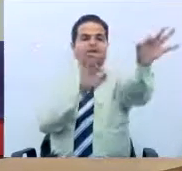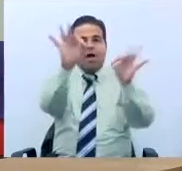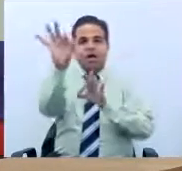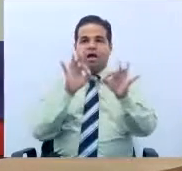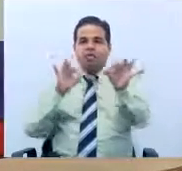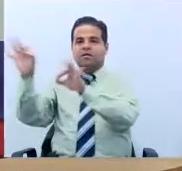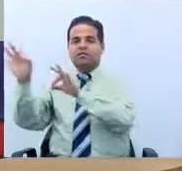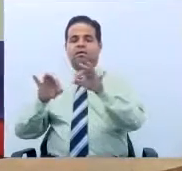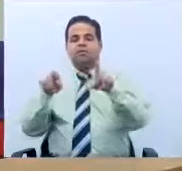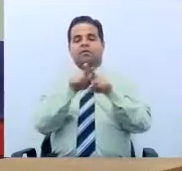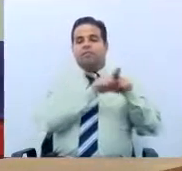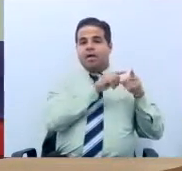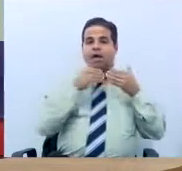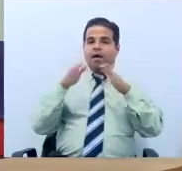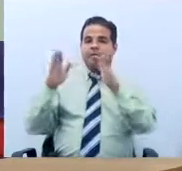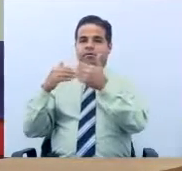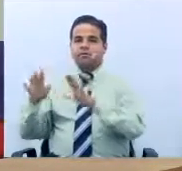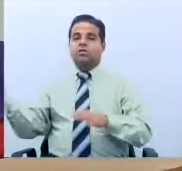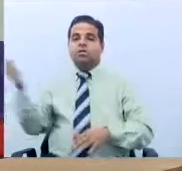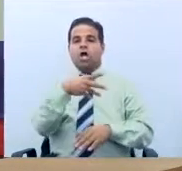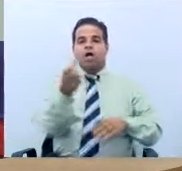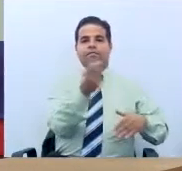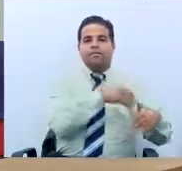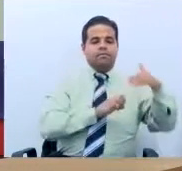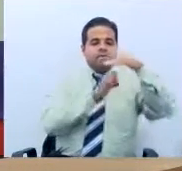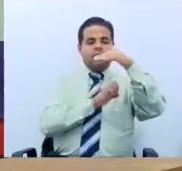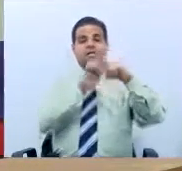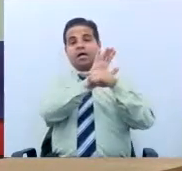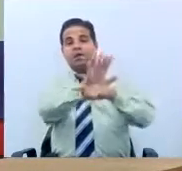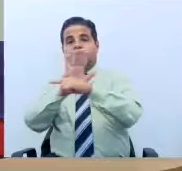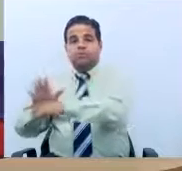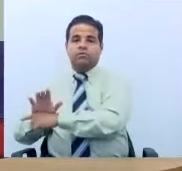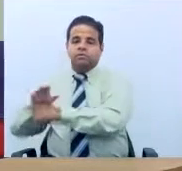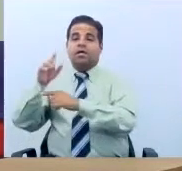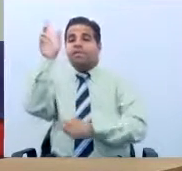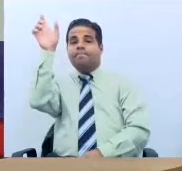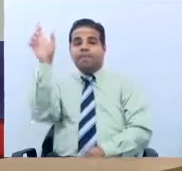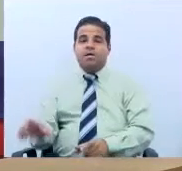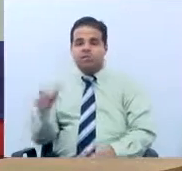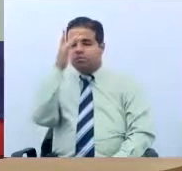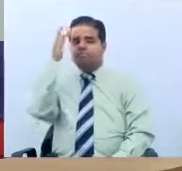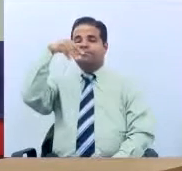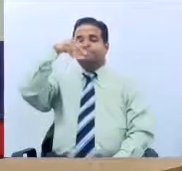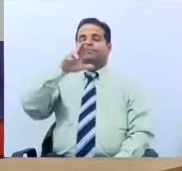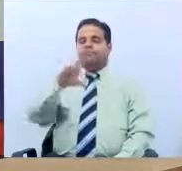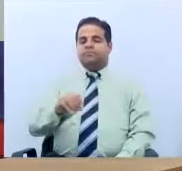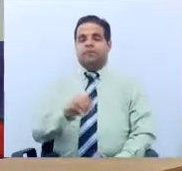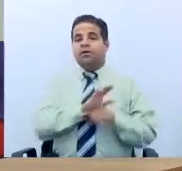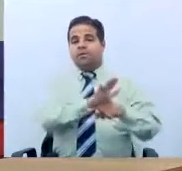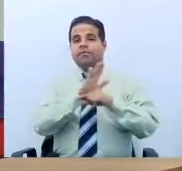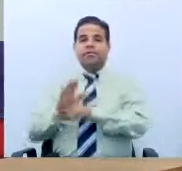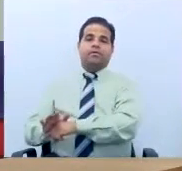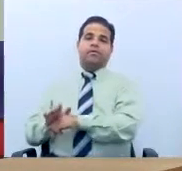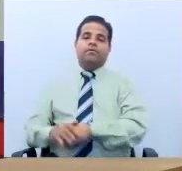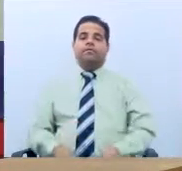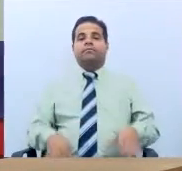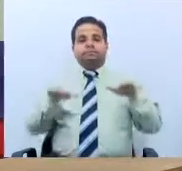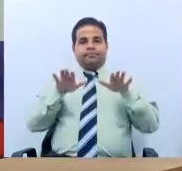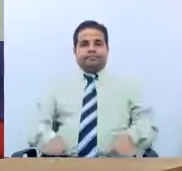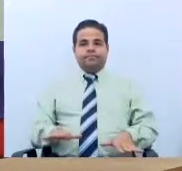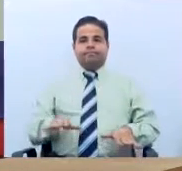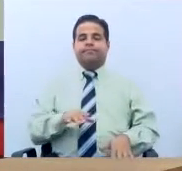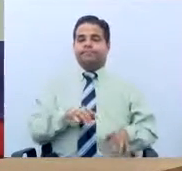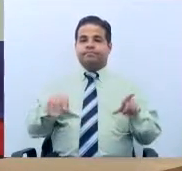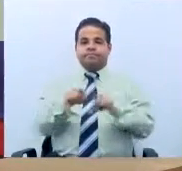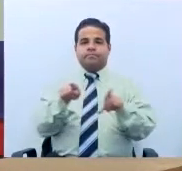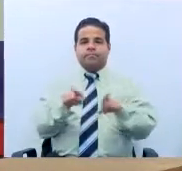regularização e a abertura de novas empresas, ajudando o micro e pequeno empreendedor a não apenas se estabelecer,